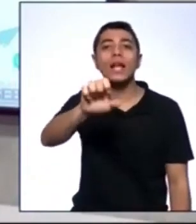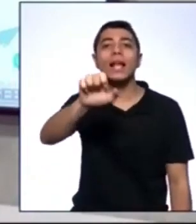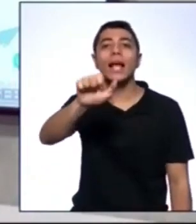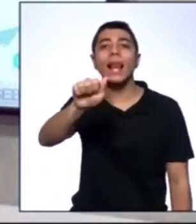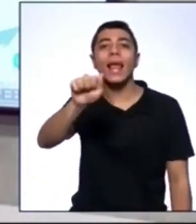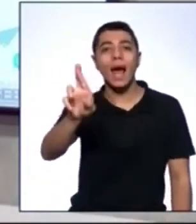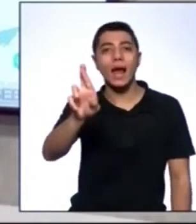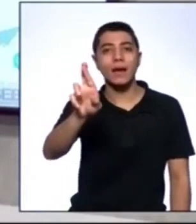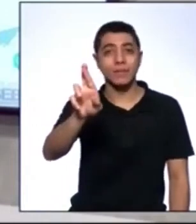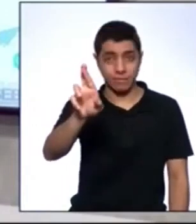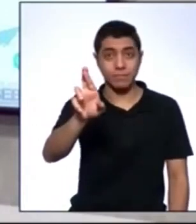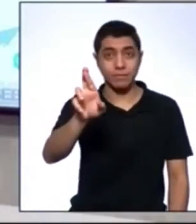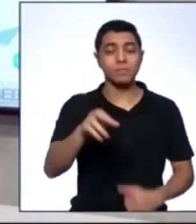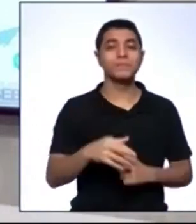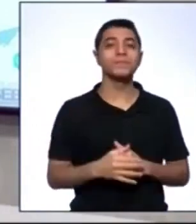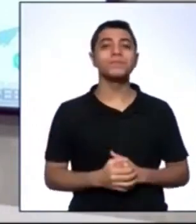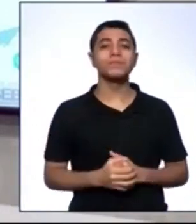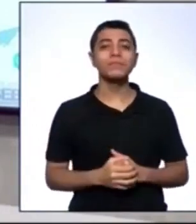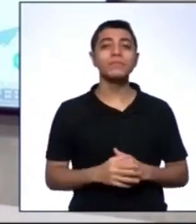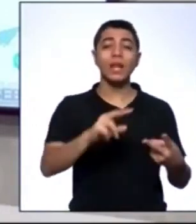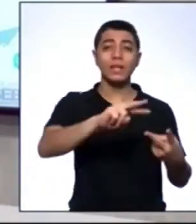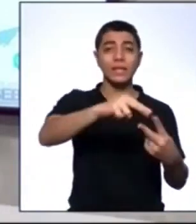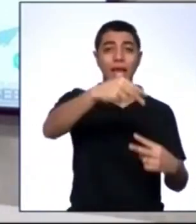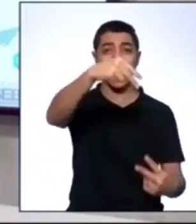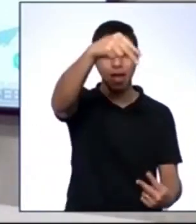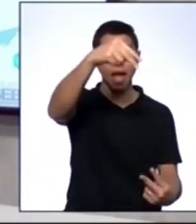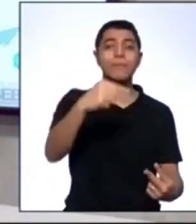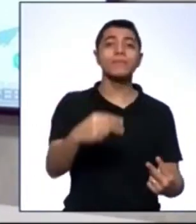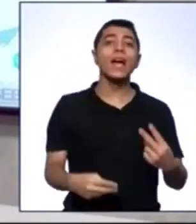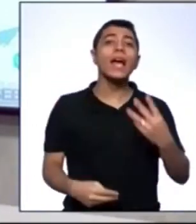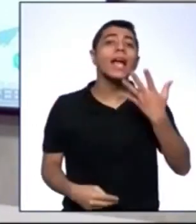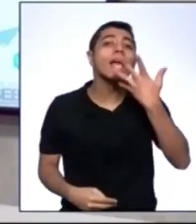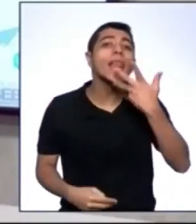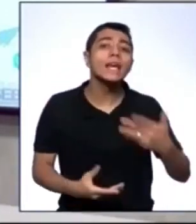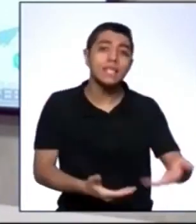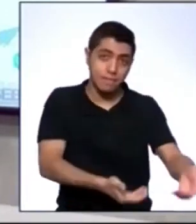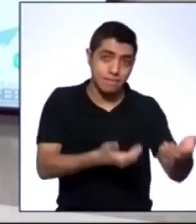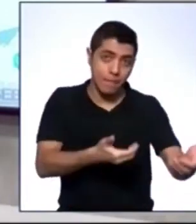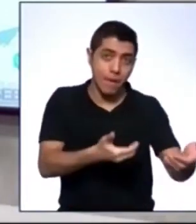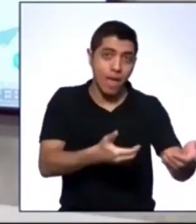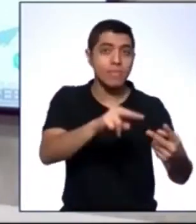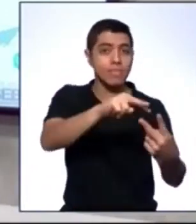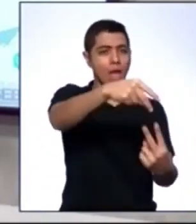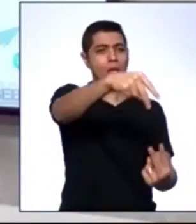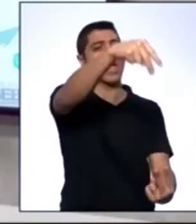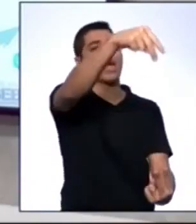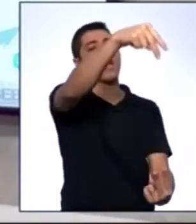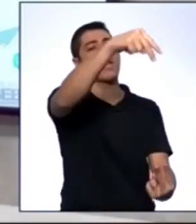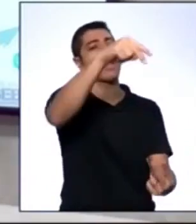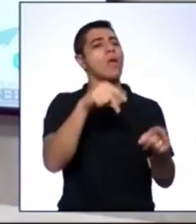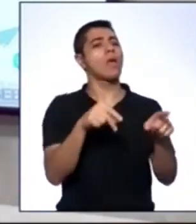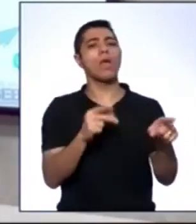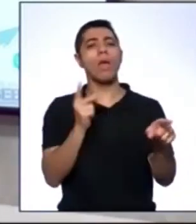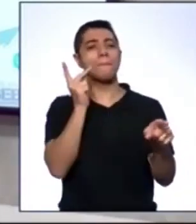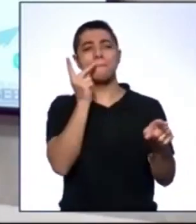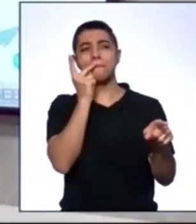que não foi dada pelo pai, foi dada por quem? Pela mãe. Se eu estou olhando uma